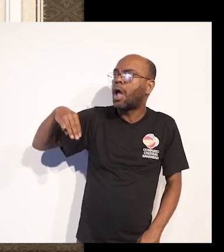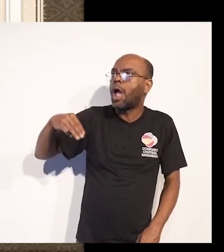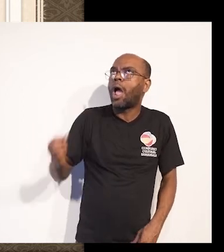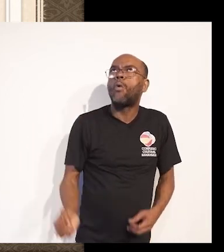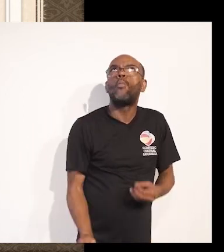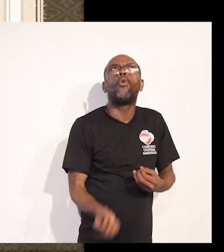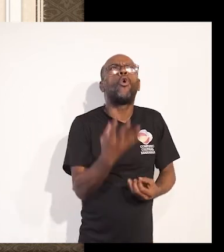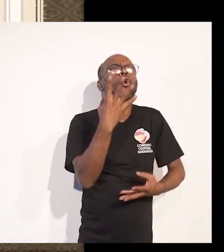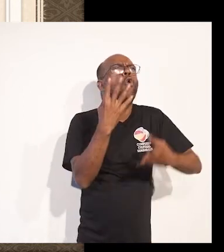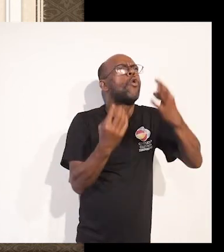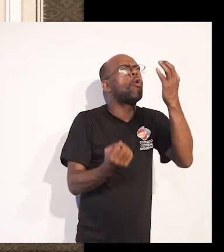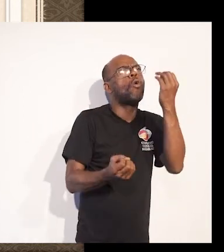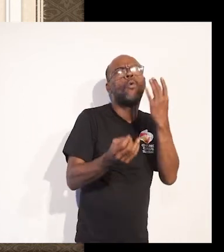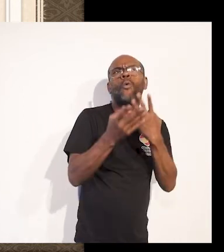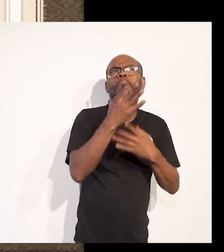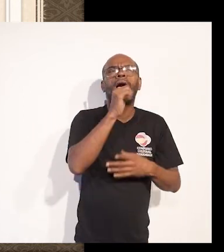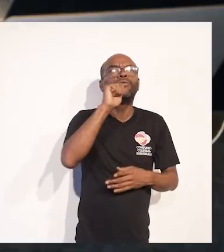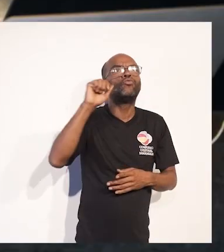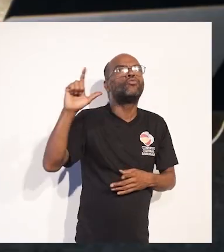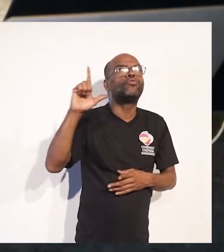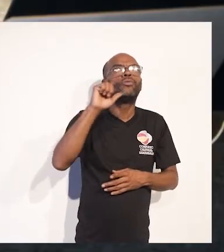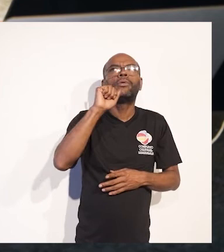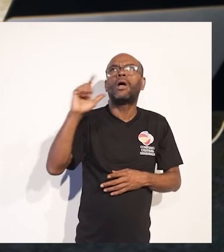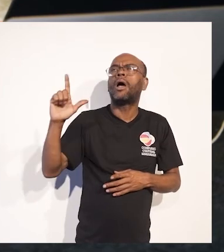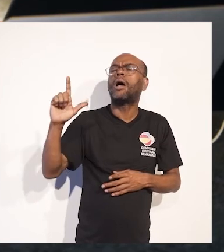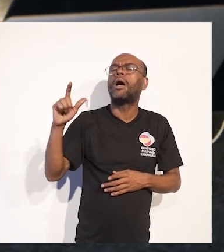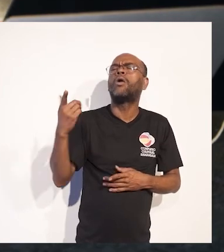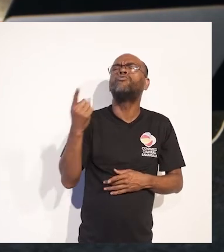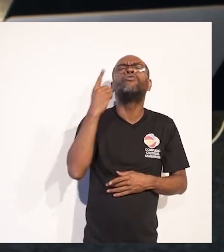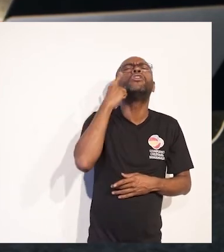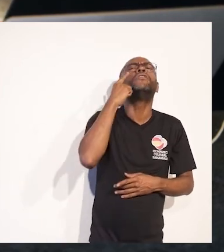chama está azul. Sabe onde você vê isso?